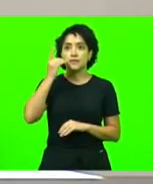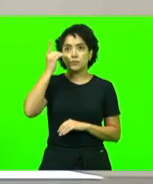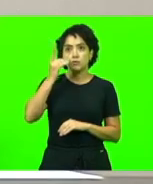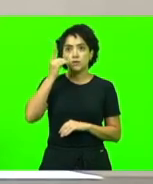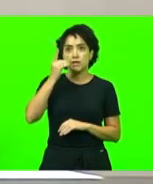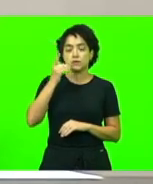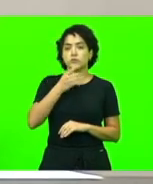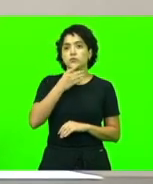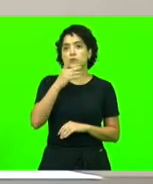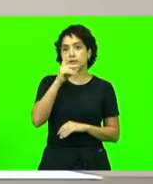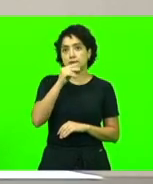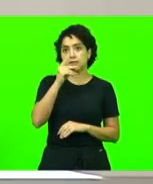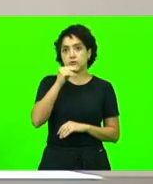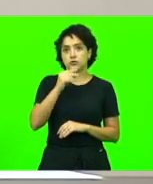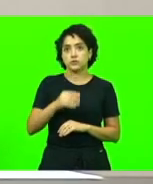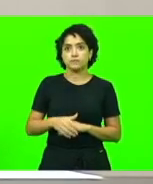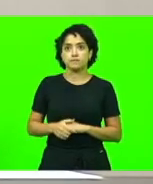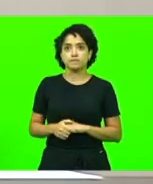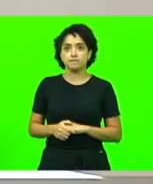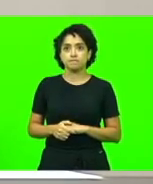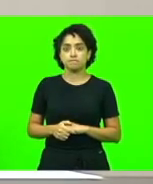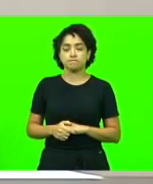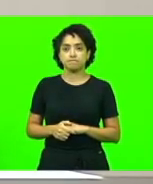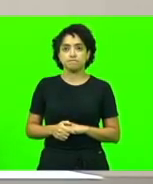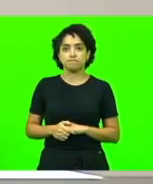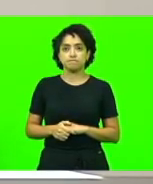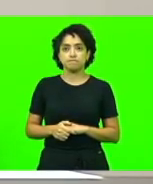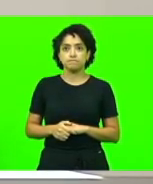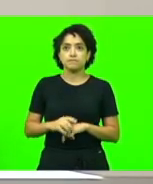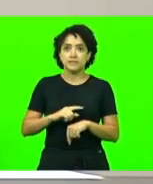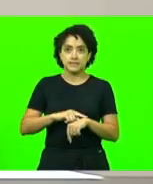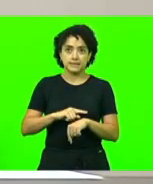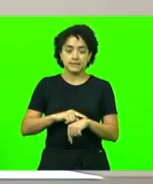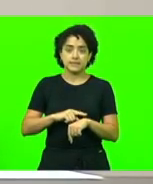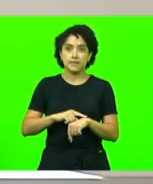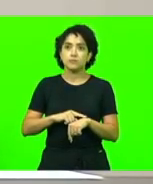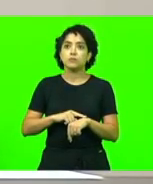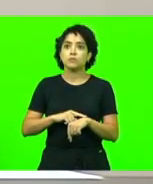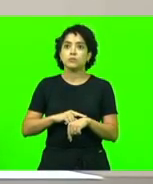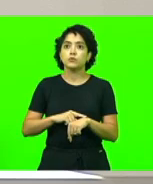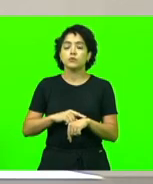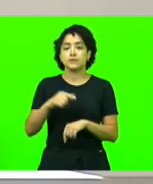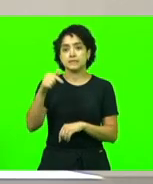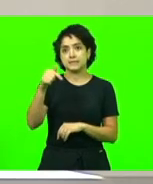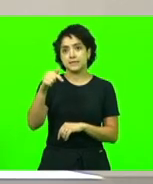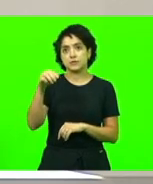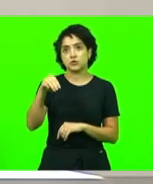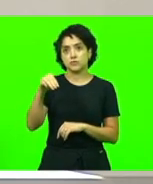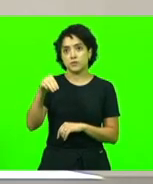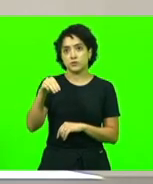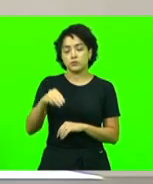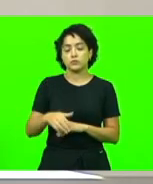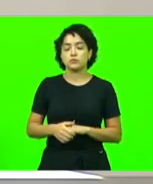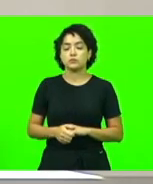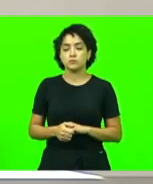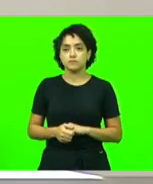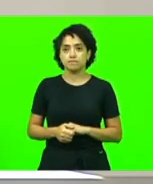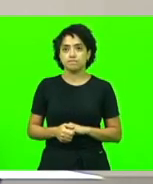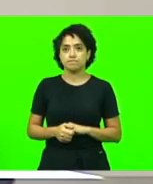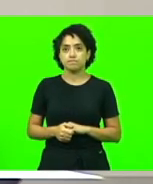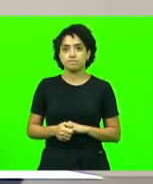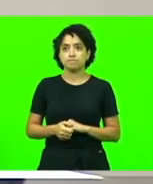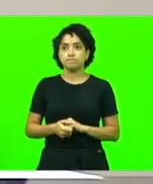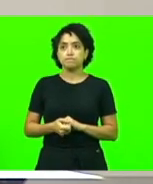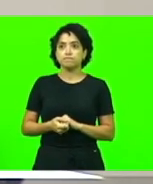Kennedy Nunes. Vossa Excelência tem o tempo de até 7 minutos e 30 segundos,